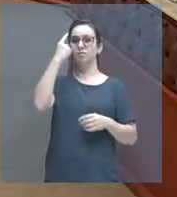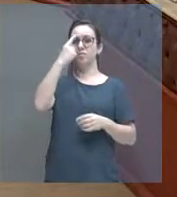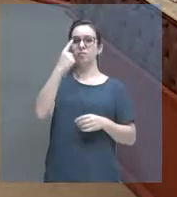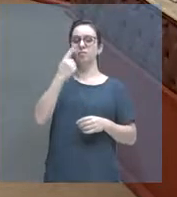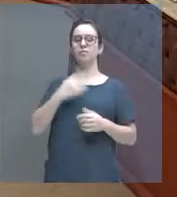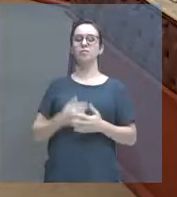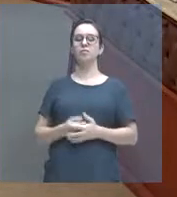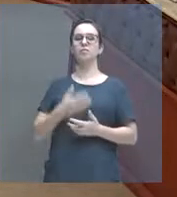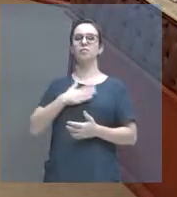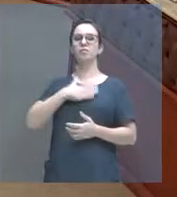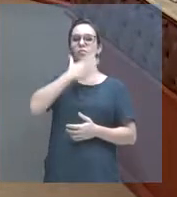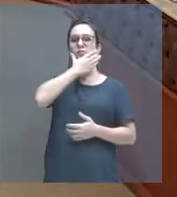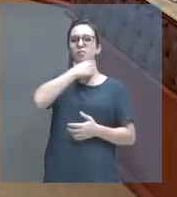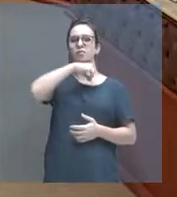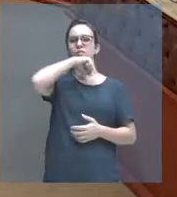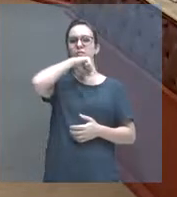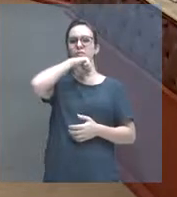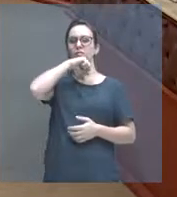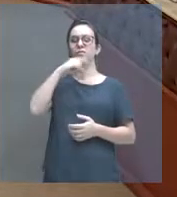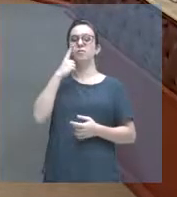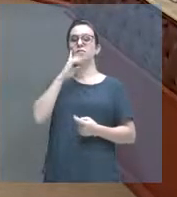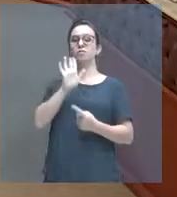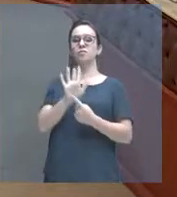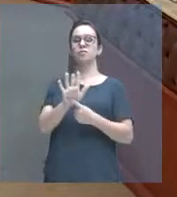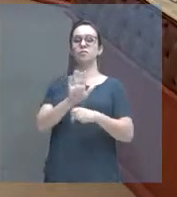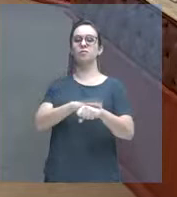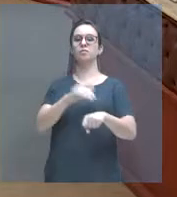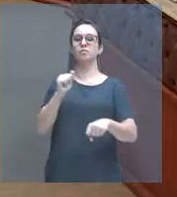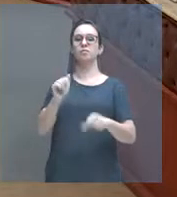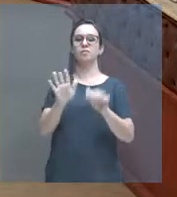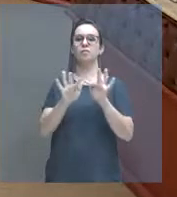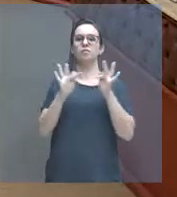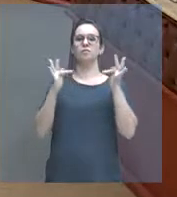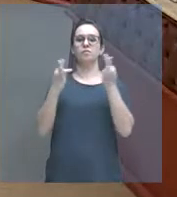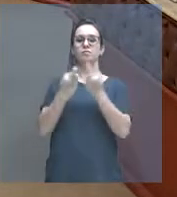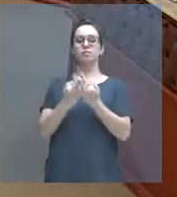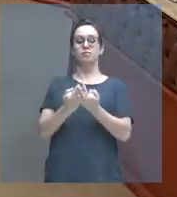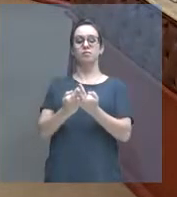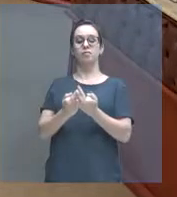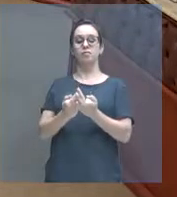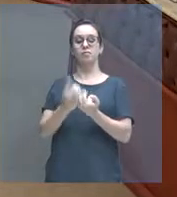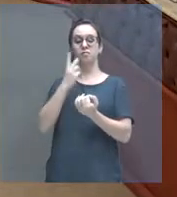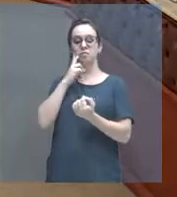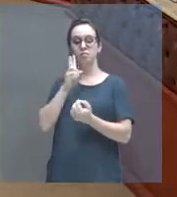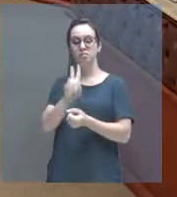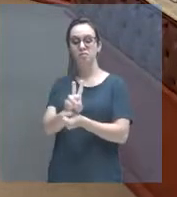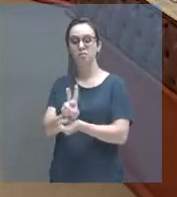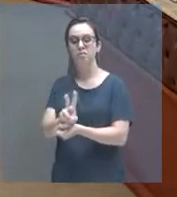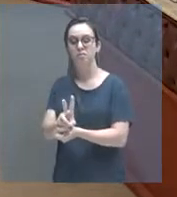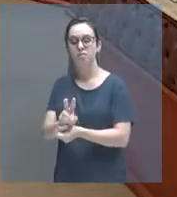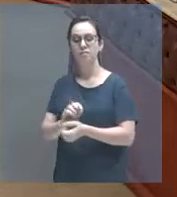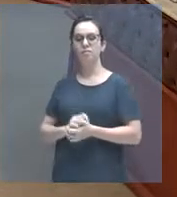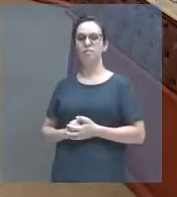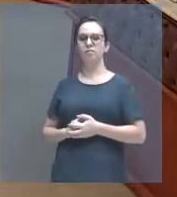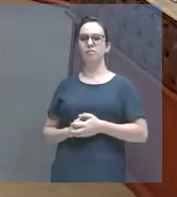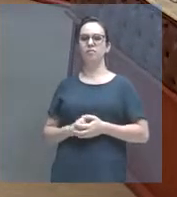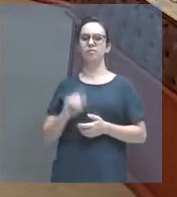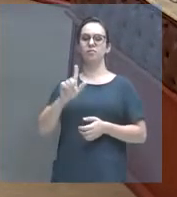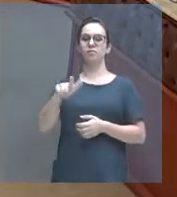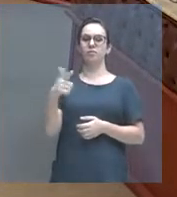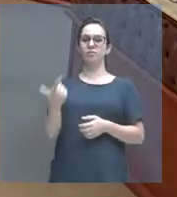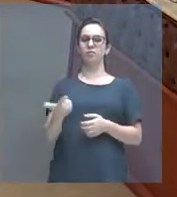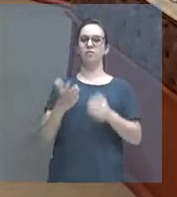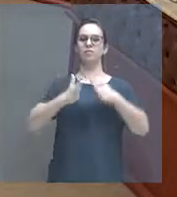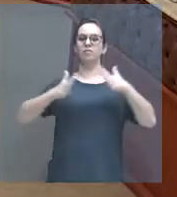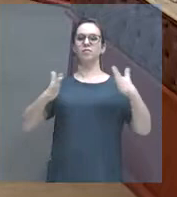como mais do que alguém da família, né? Ele fica em cima do meu pai. Outros grandes